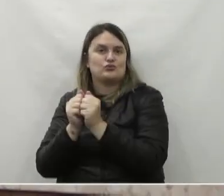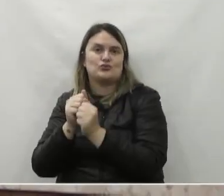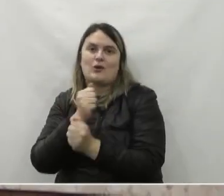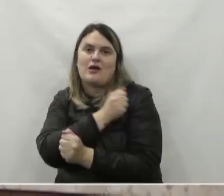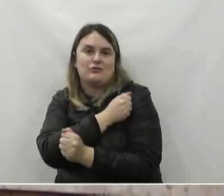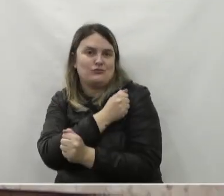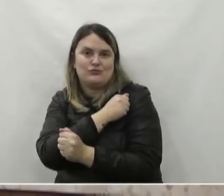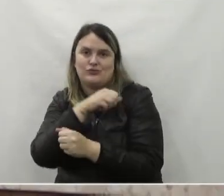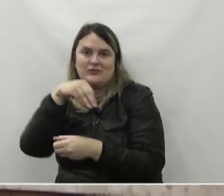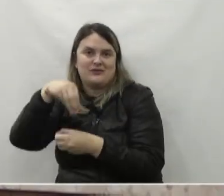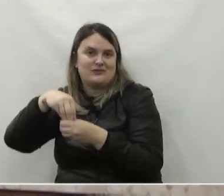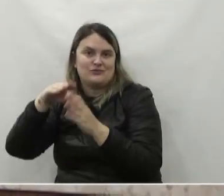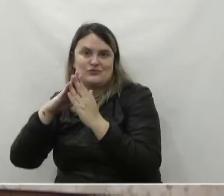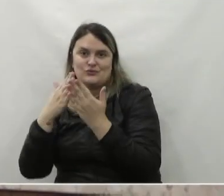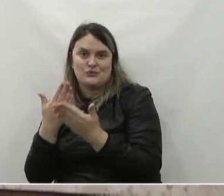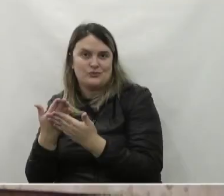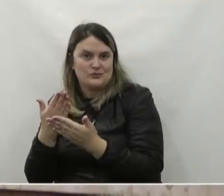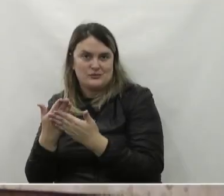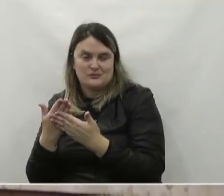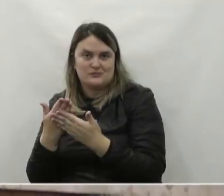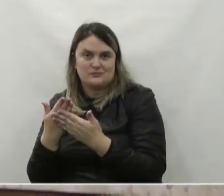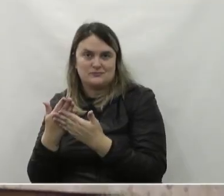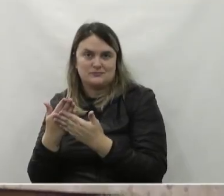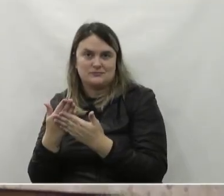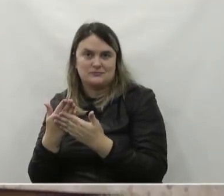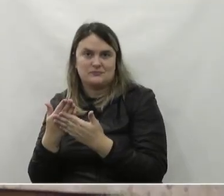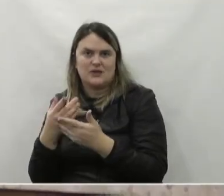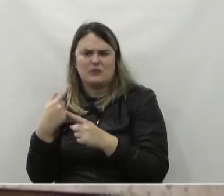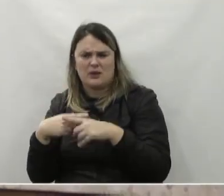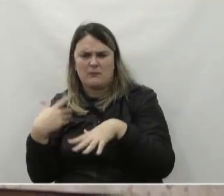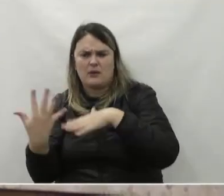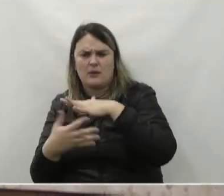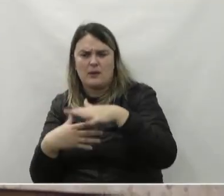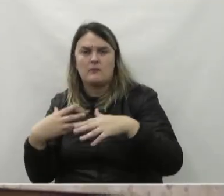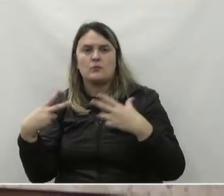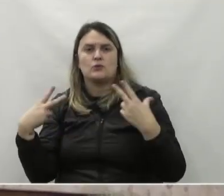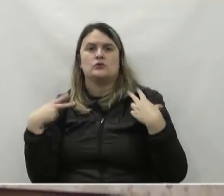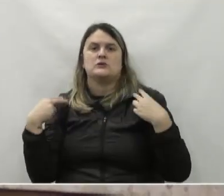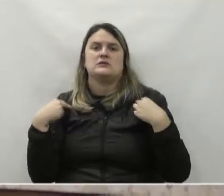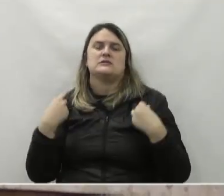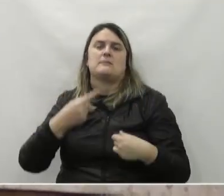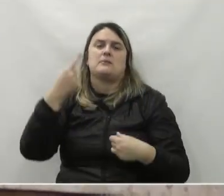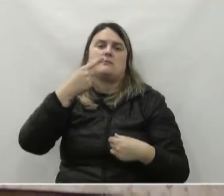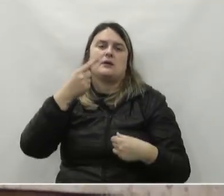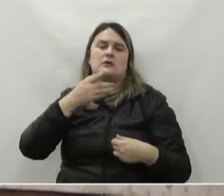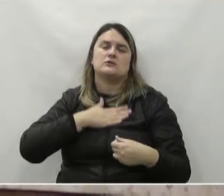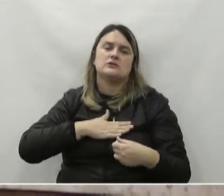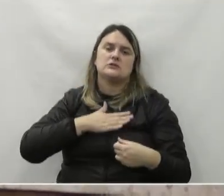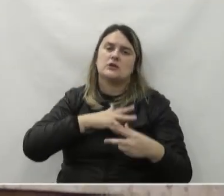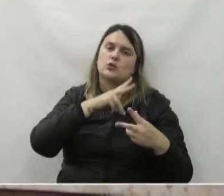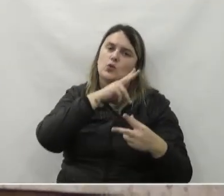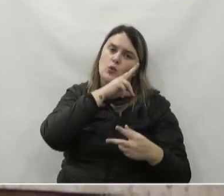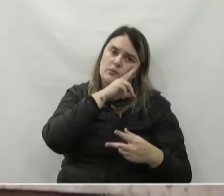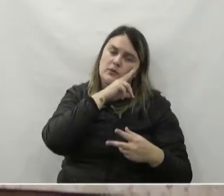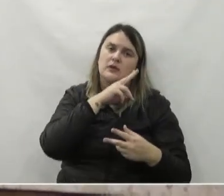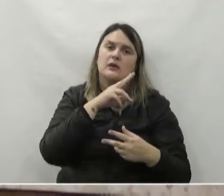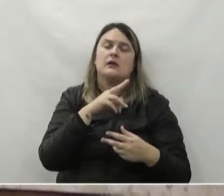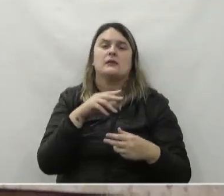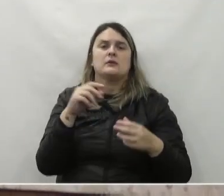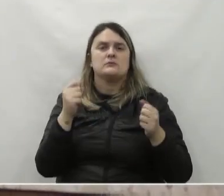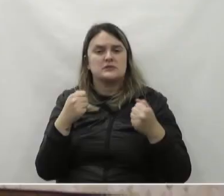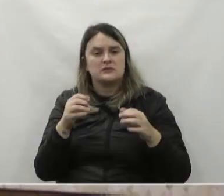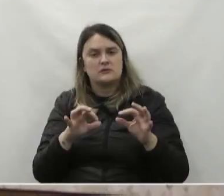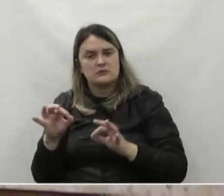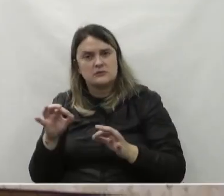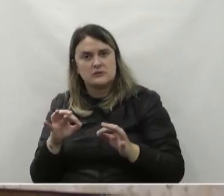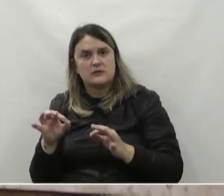os atletas, por causa que, né? Às vezes tem aquela bagunça, o motorista é o primeiro que tem que acordar, muitas vezes o último a ir dormir.